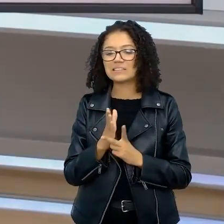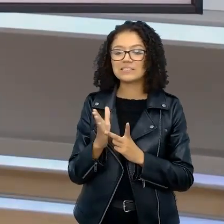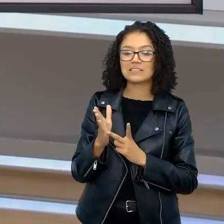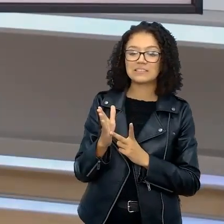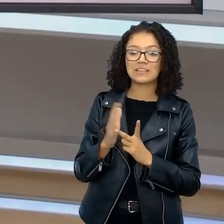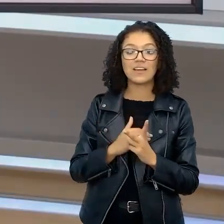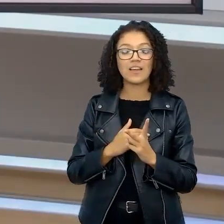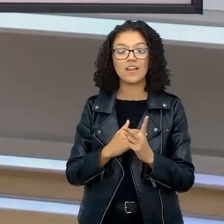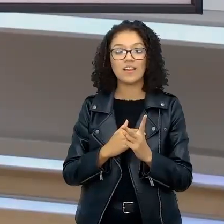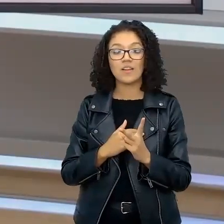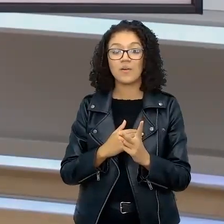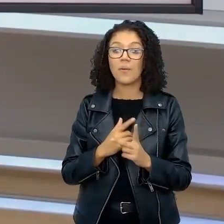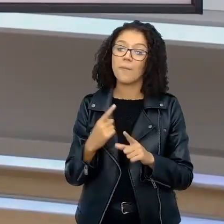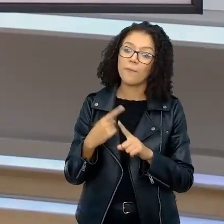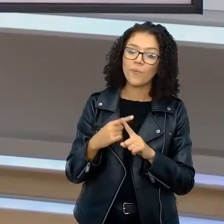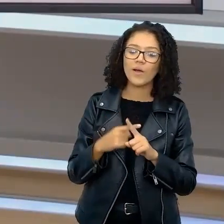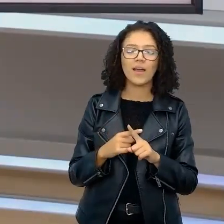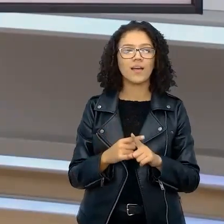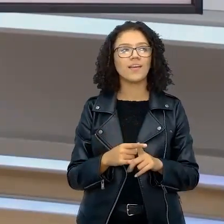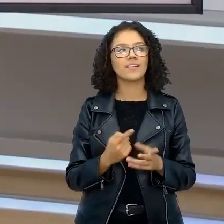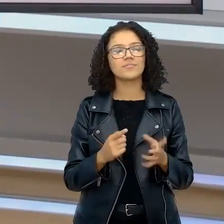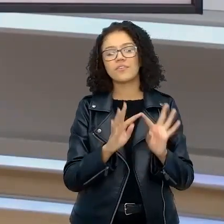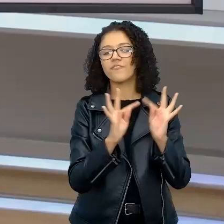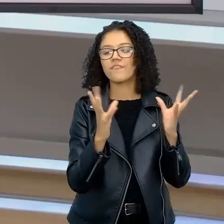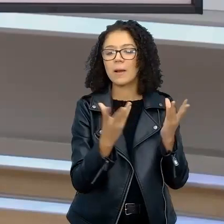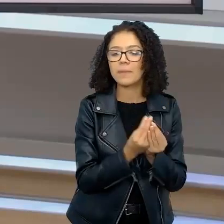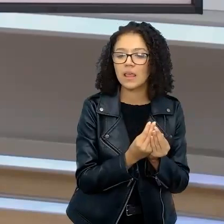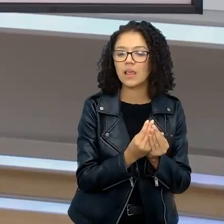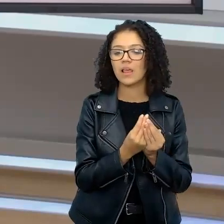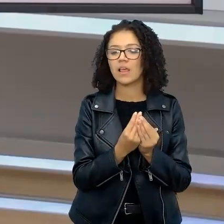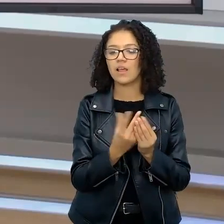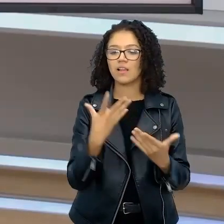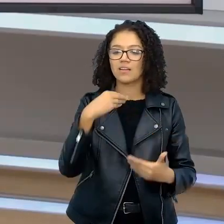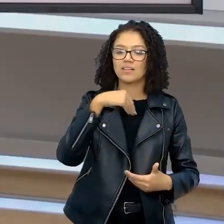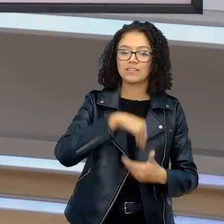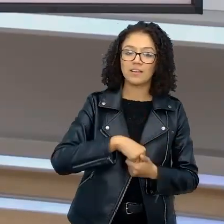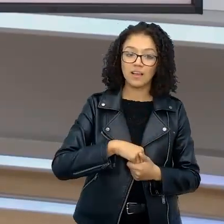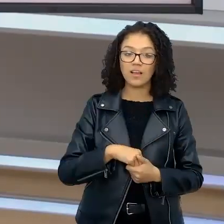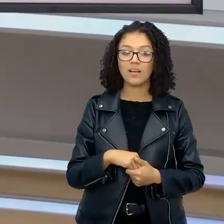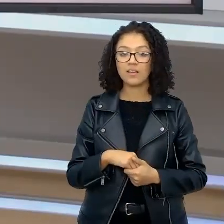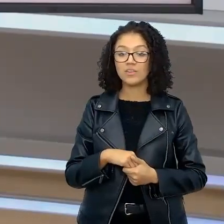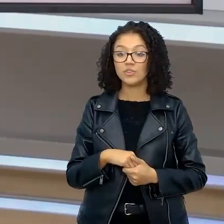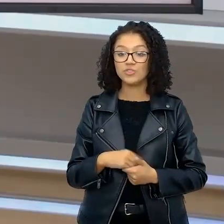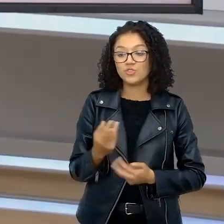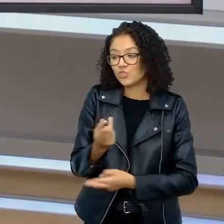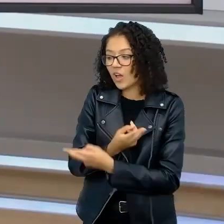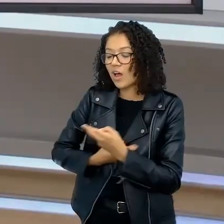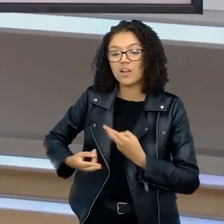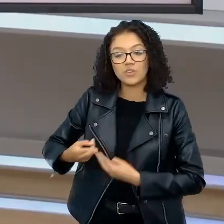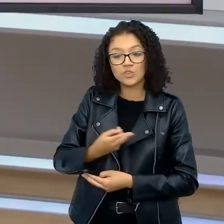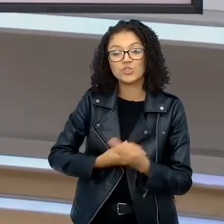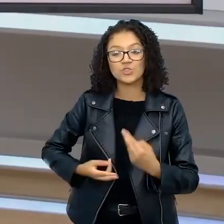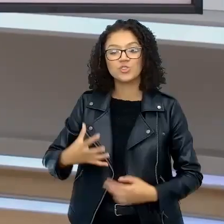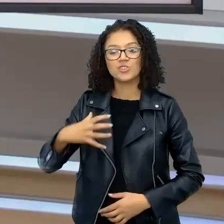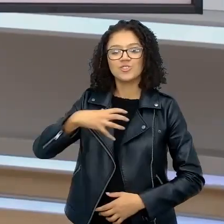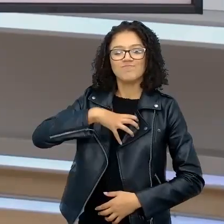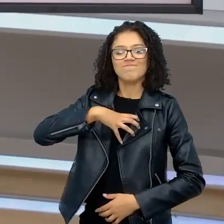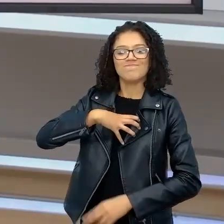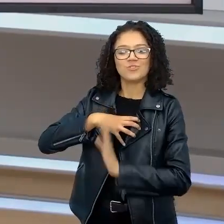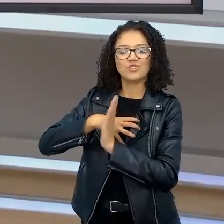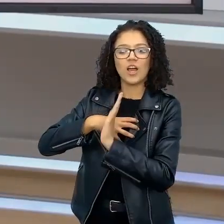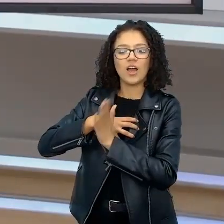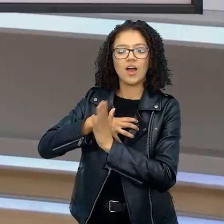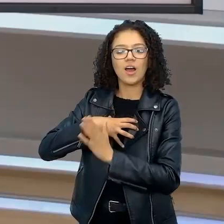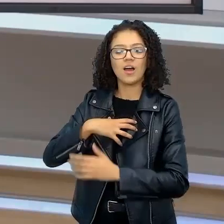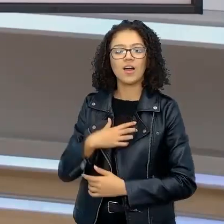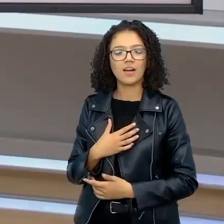que é normalmente alguém de dentro da família, alguém com quem ela tem uma relação afetiva, né, de